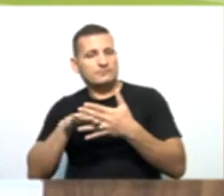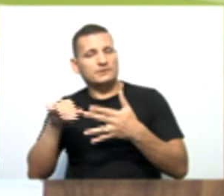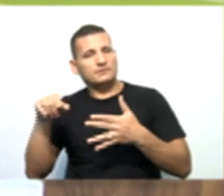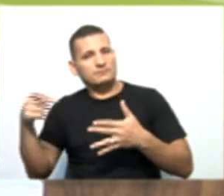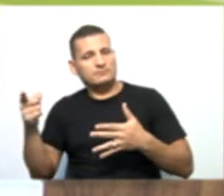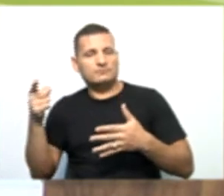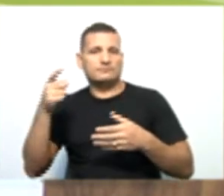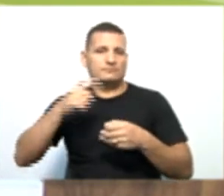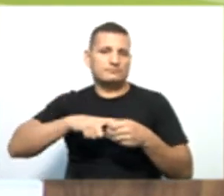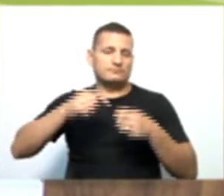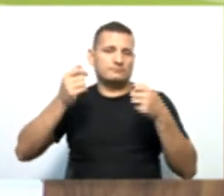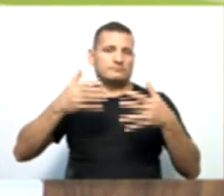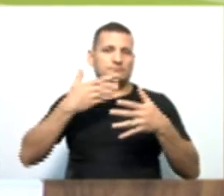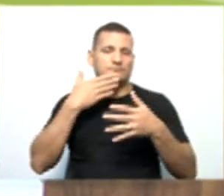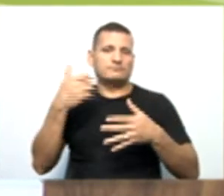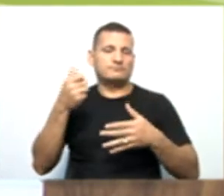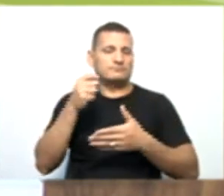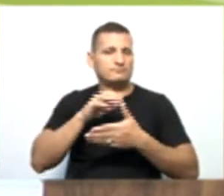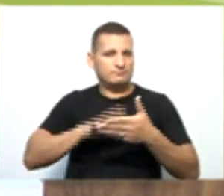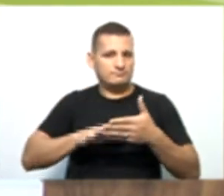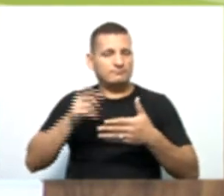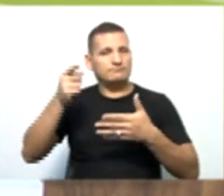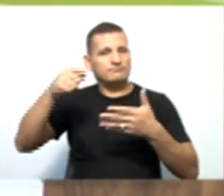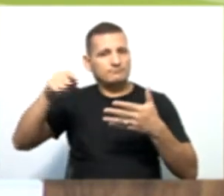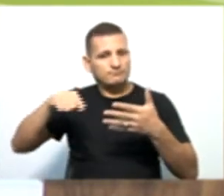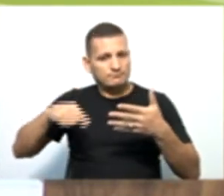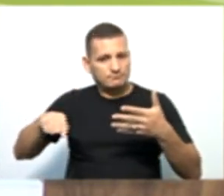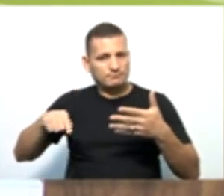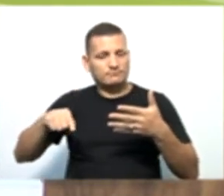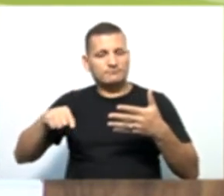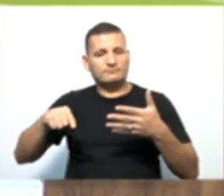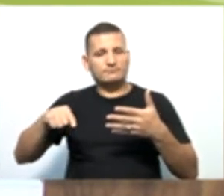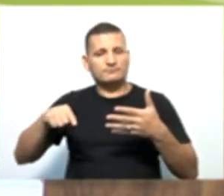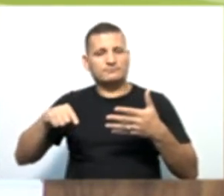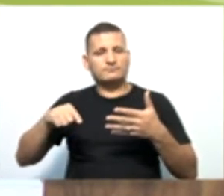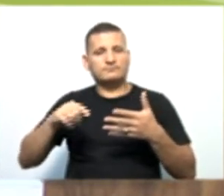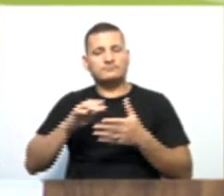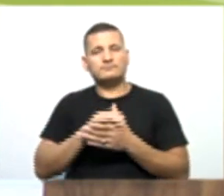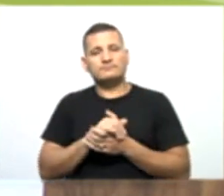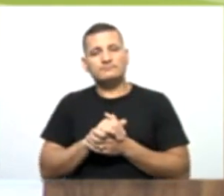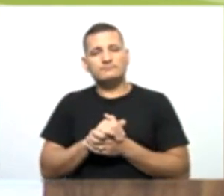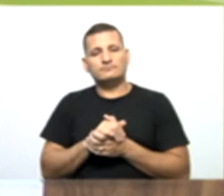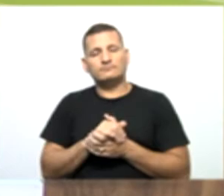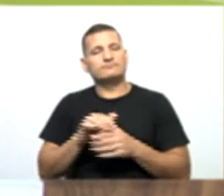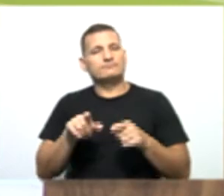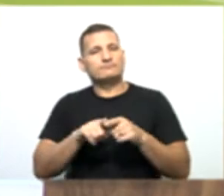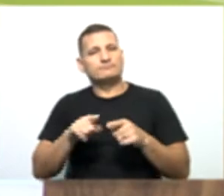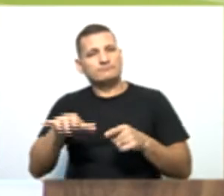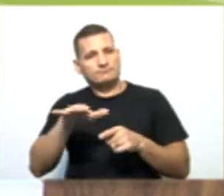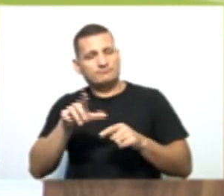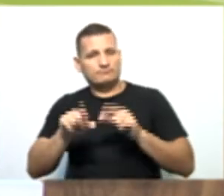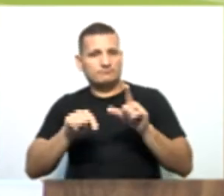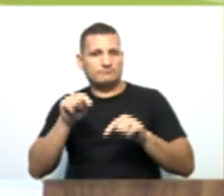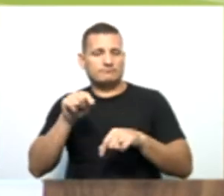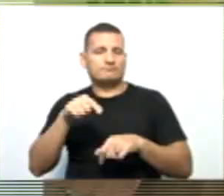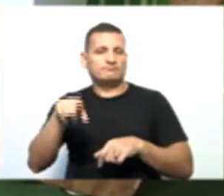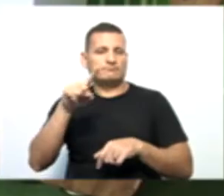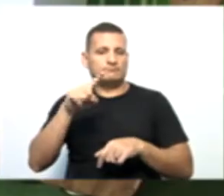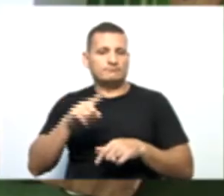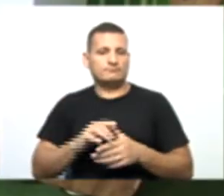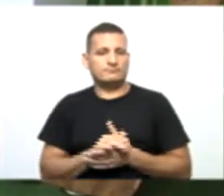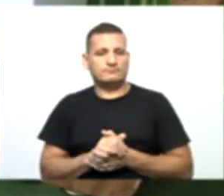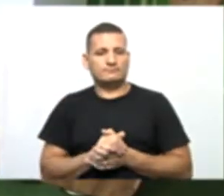gente explica melhor ela na hora da correção lá, essas questões e as áreas de escolha de vocês.